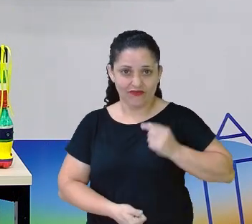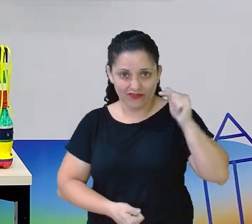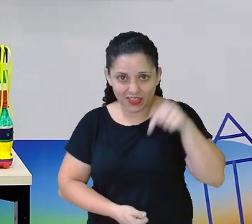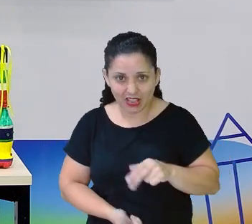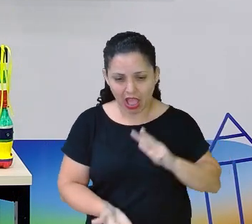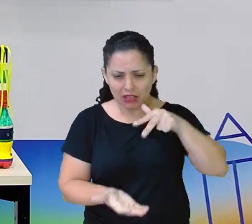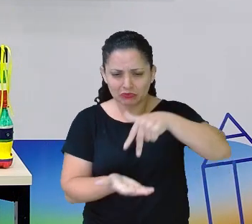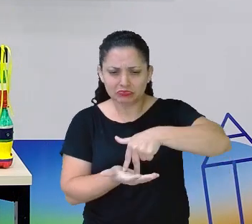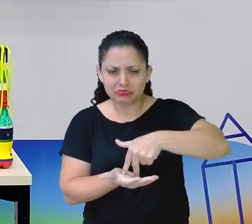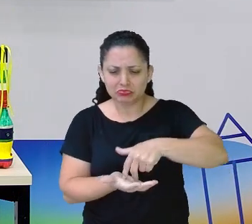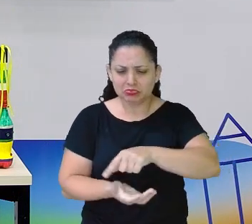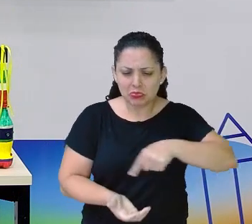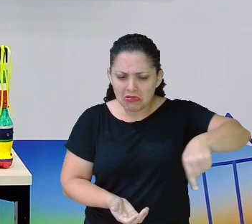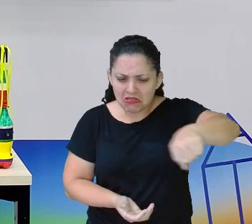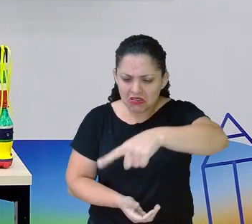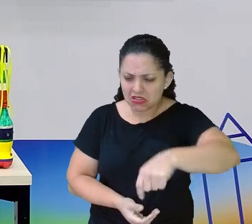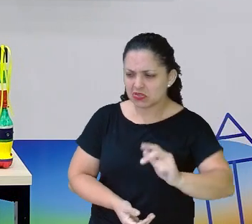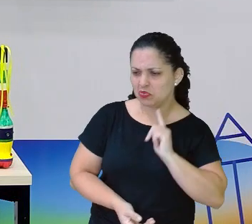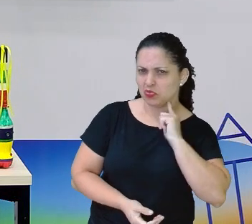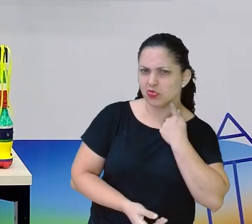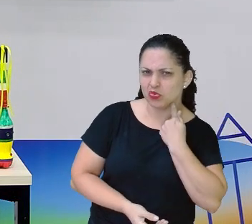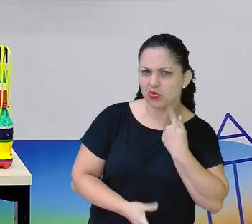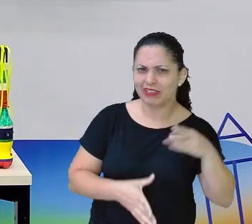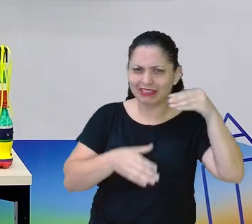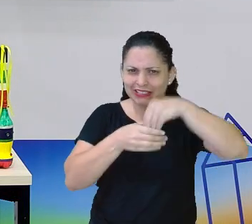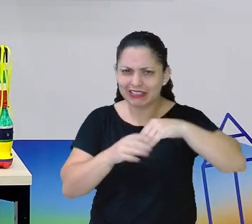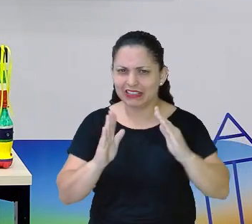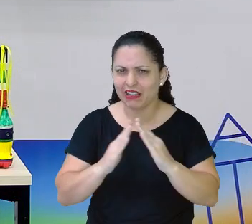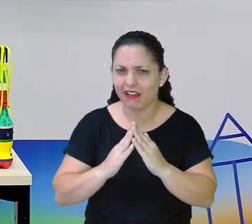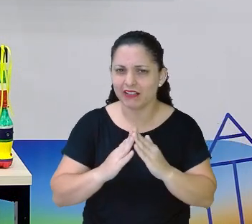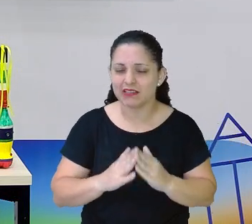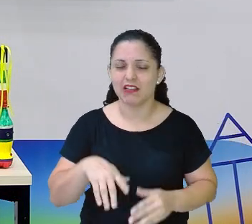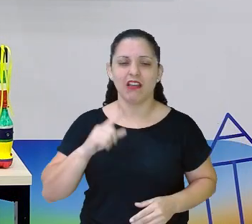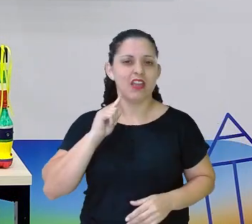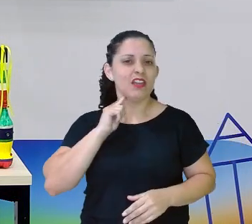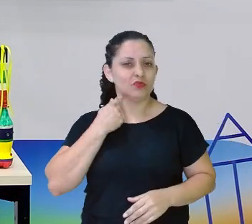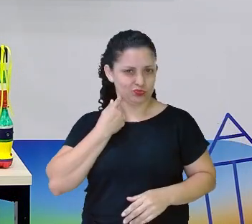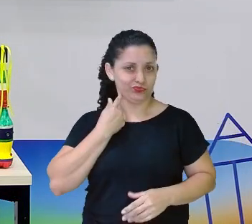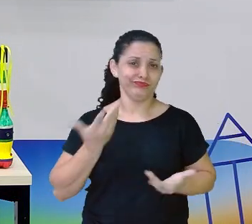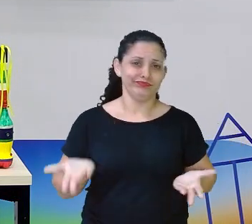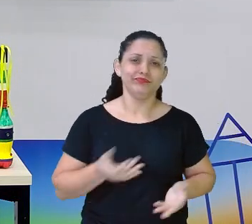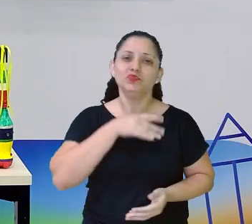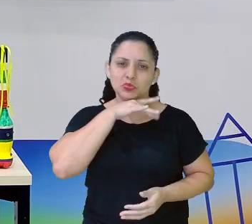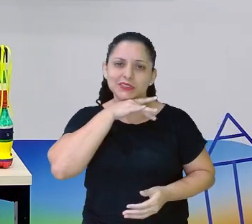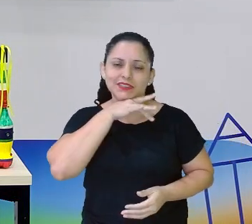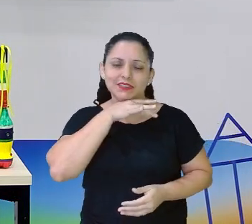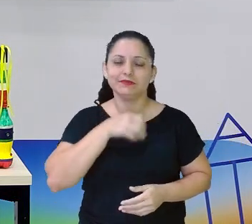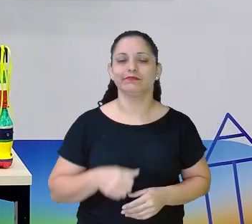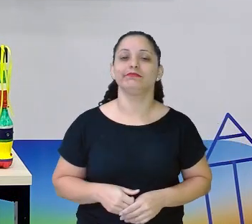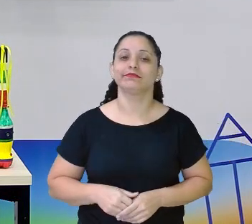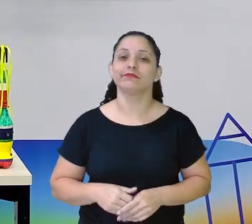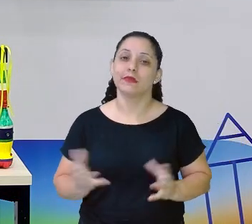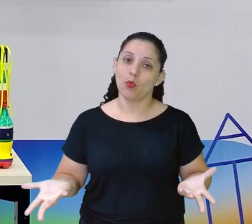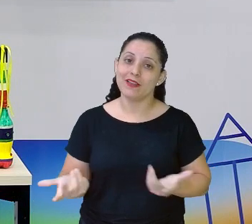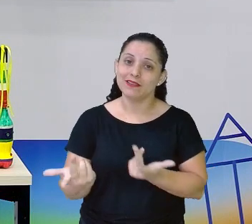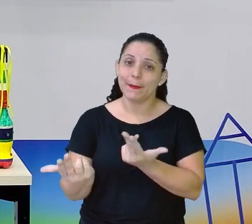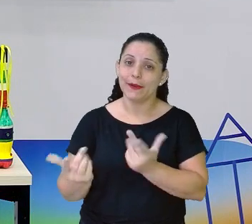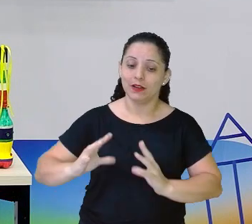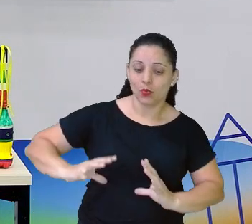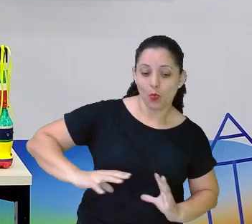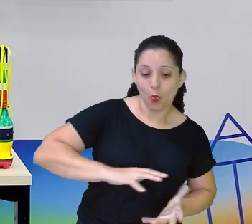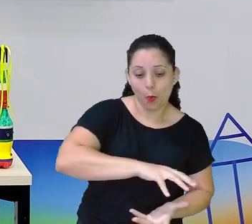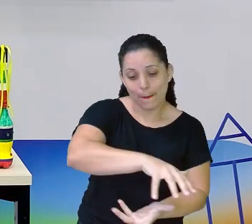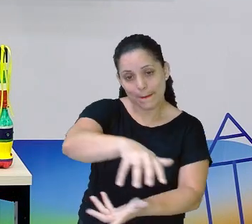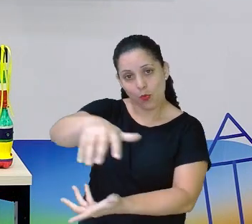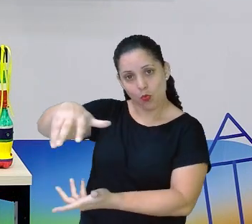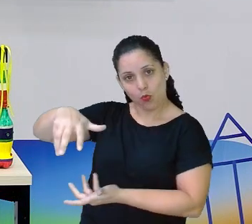num ambiente como esse? Não, né? A nossa casa. A gente pensa como uma coisa pequena, né? Nossa casa. Mas imagina que o mundo inteiro é assim. O